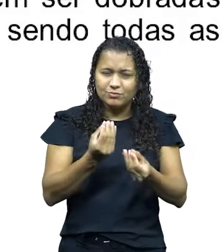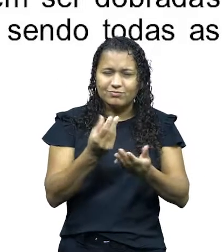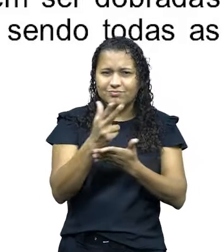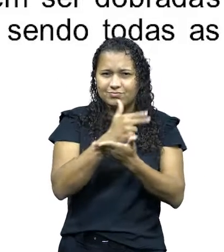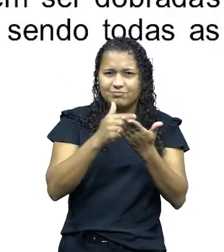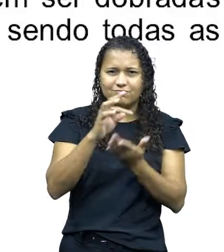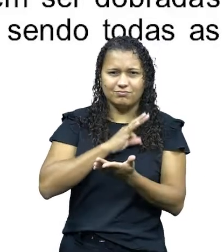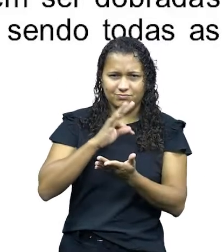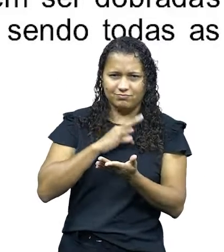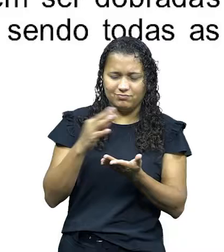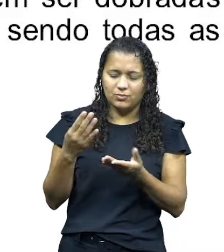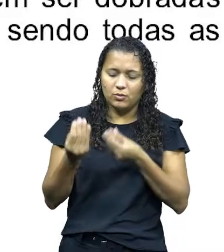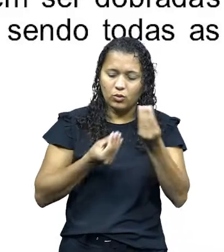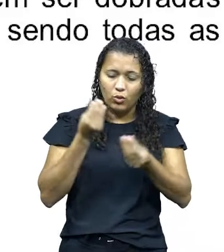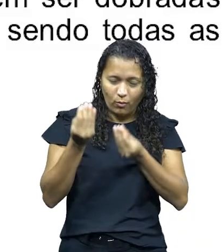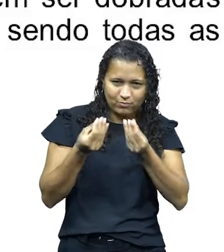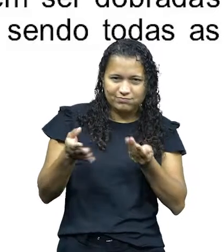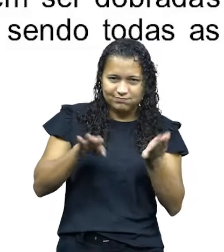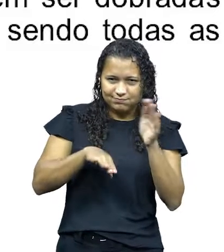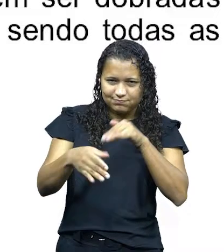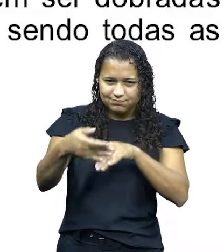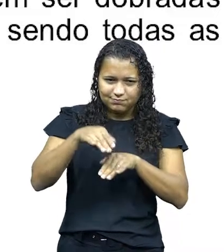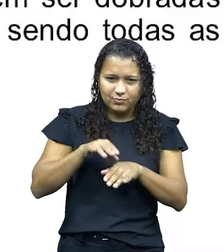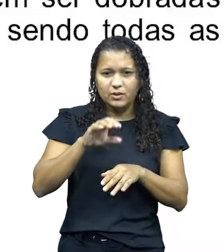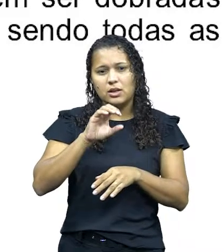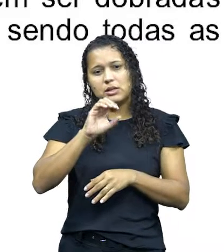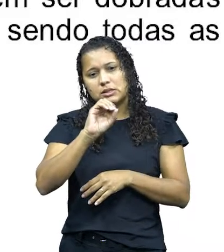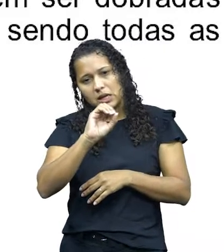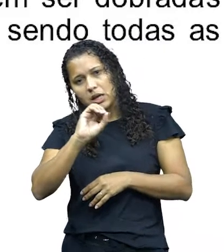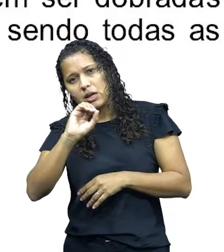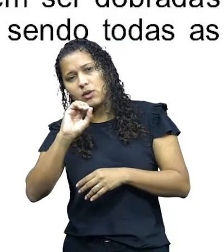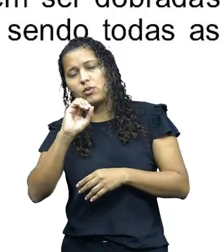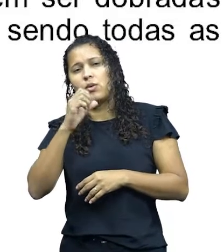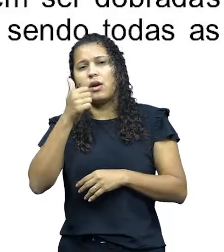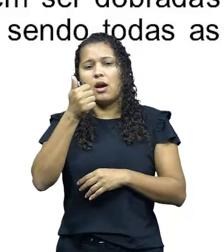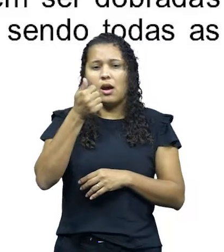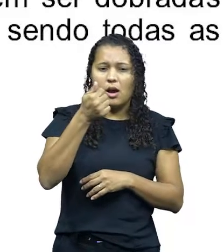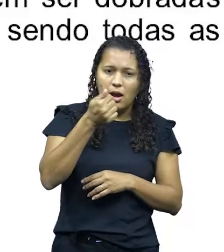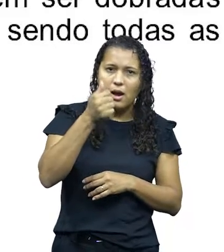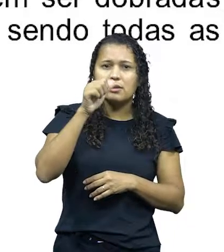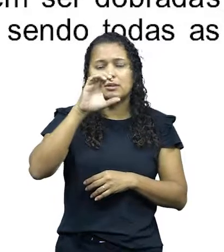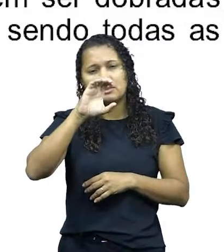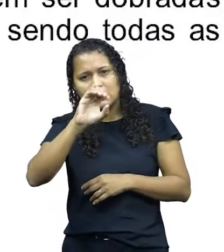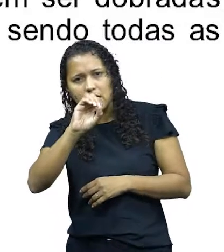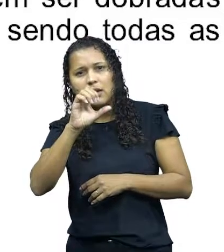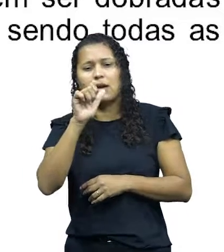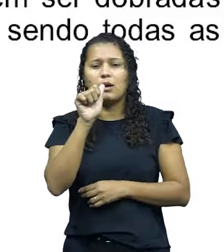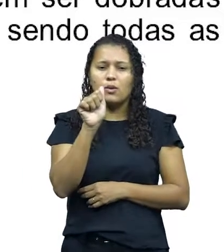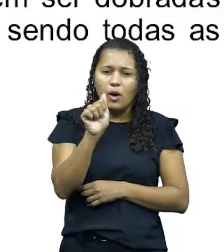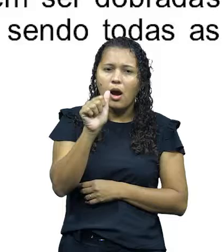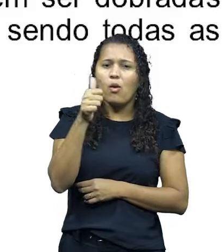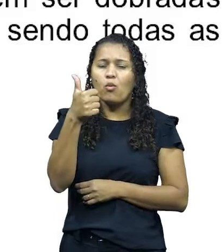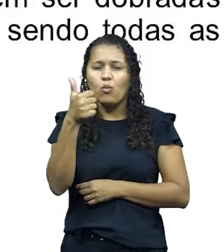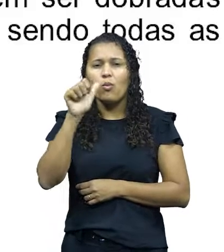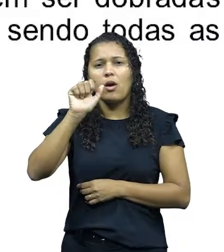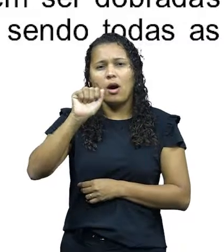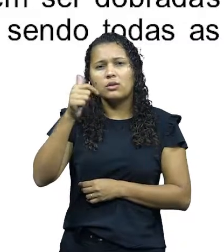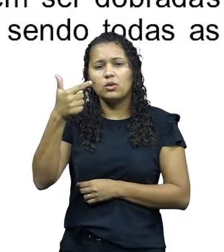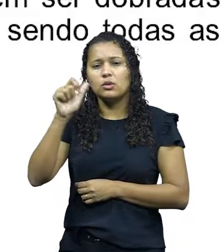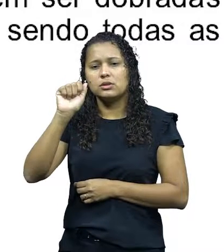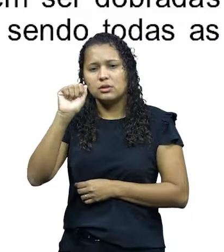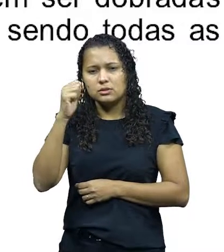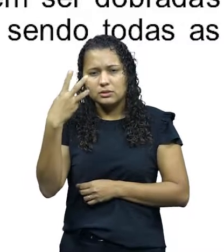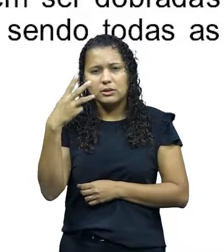vai falar sobre o dobramento dessas folhas, da A0 até a A4, até a A3, né? E todas as folhas,